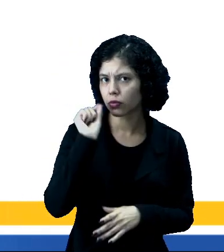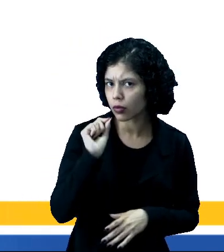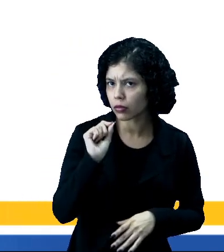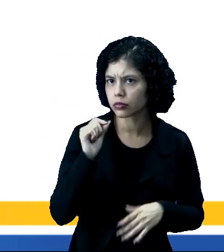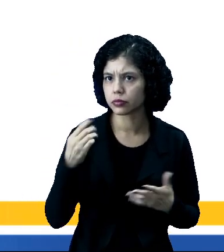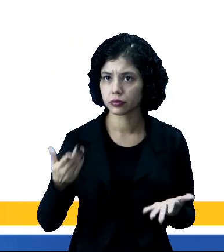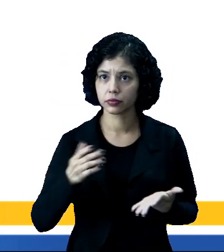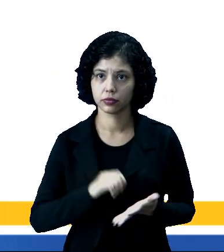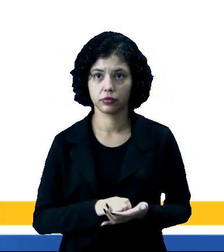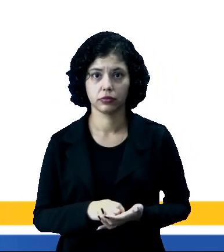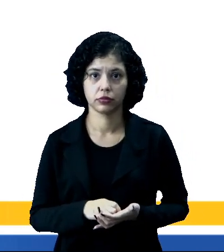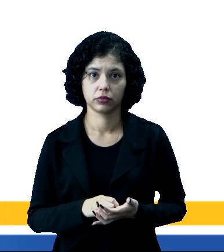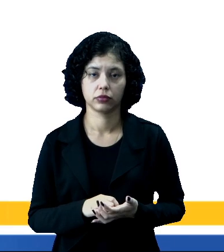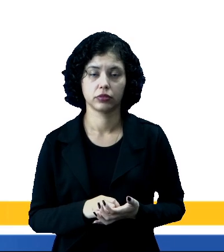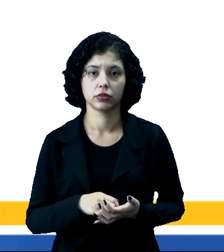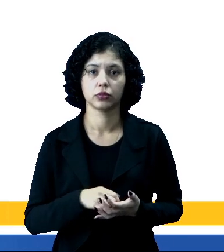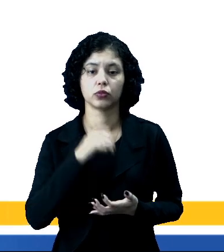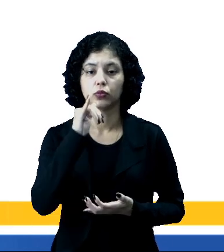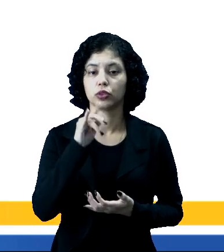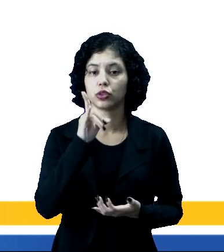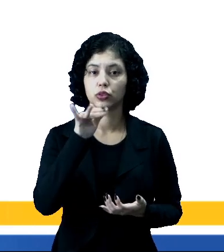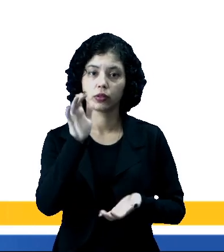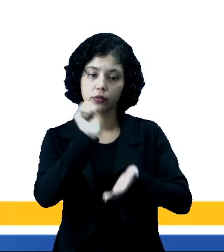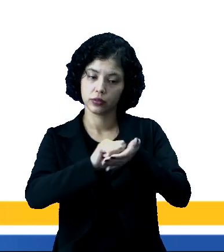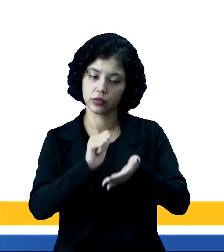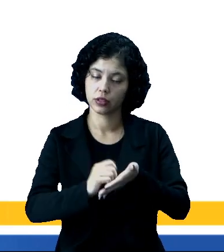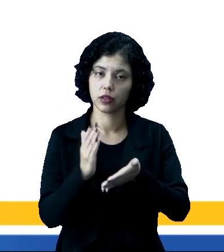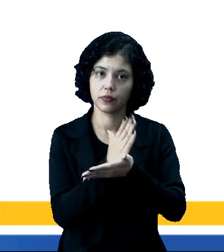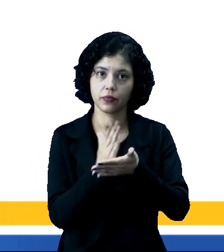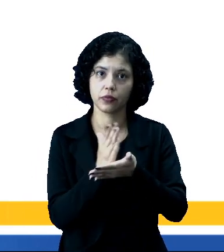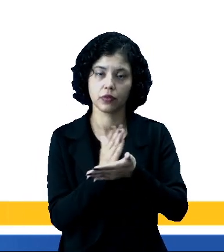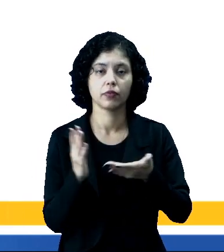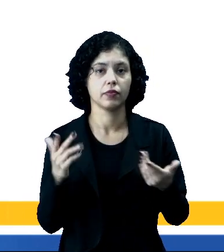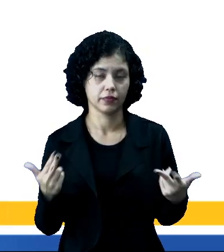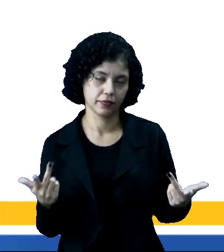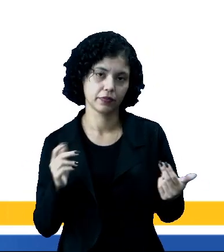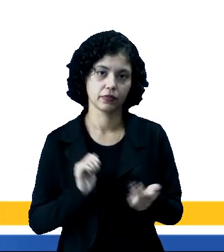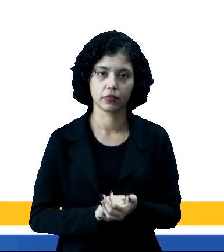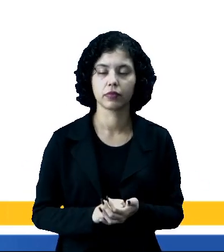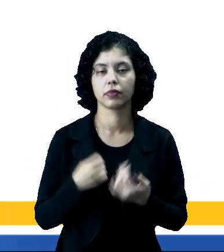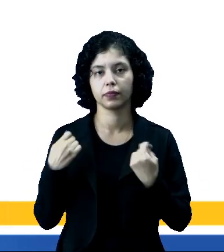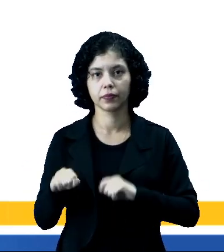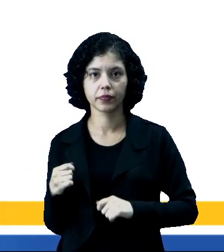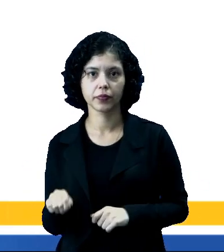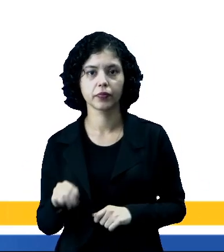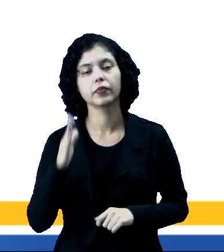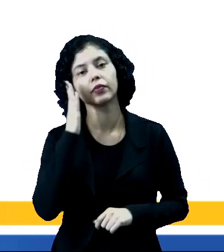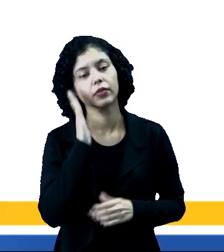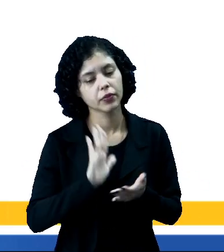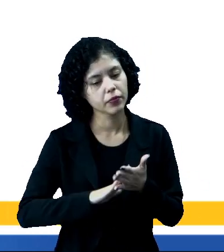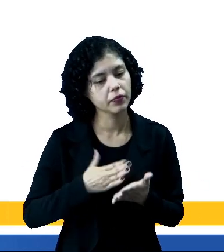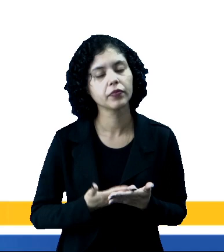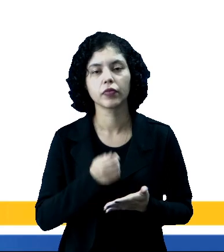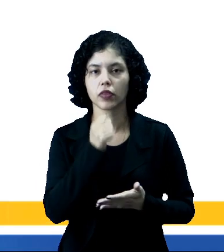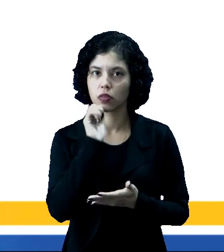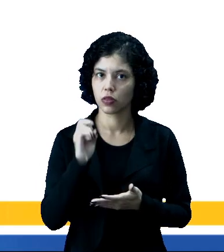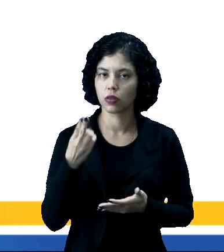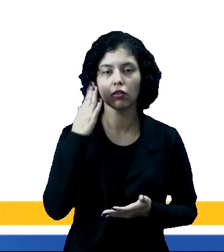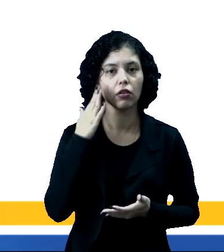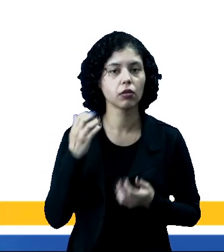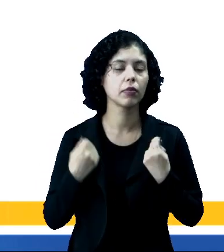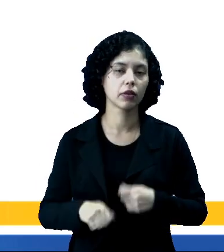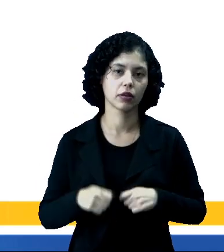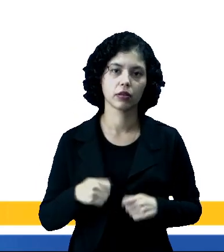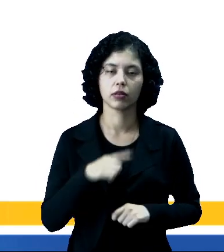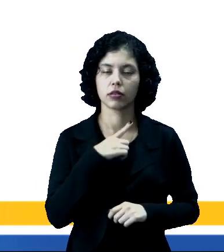código? O idioma em si, né? Quem escreve algum código e o código tem que ser interpretado ou entendido para